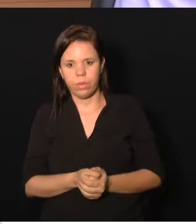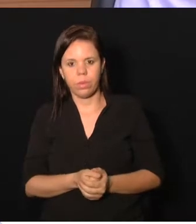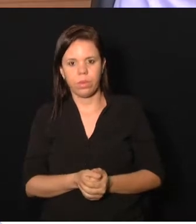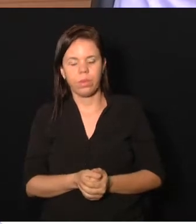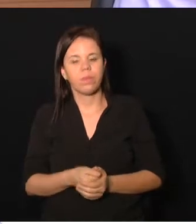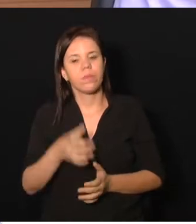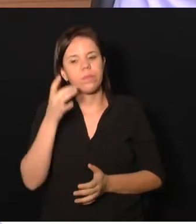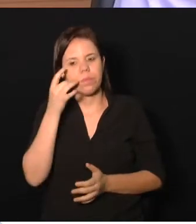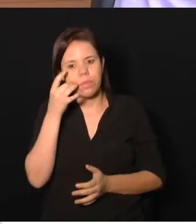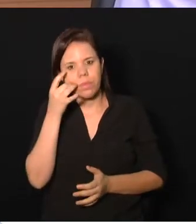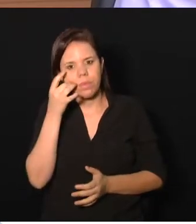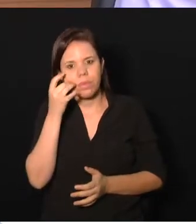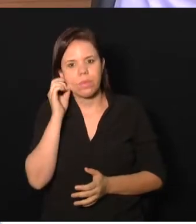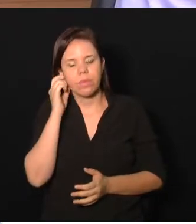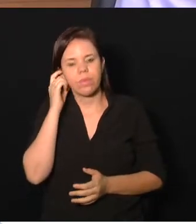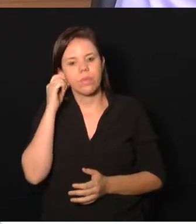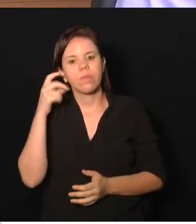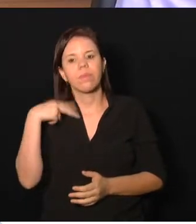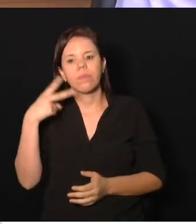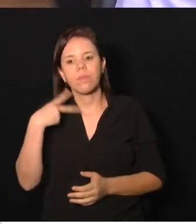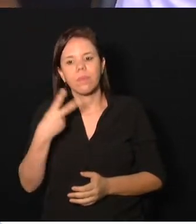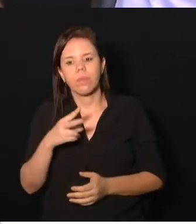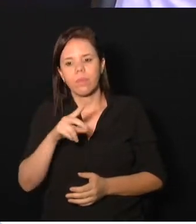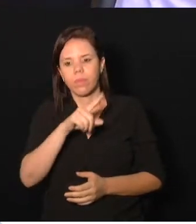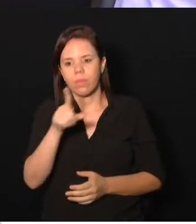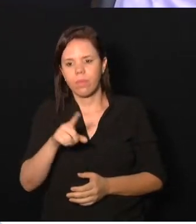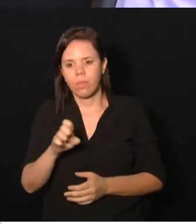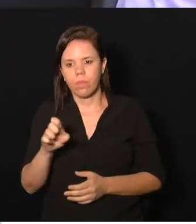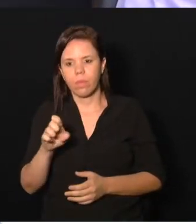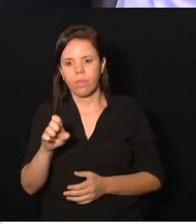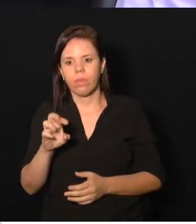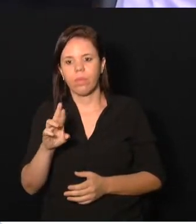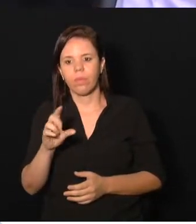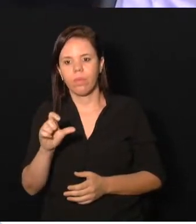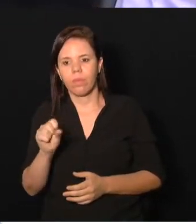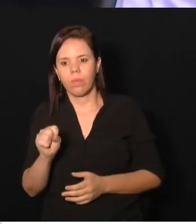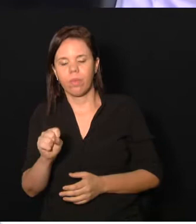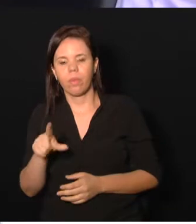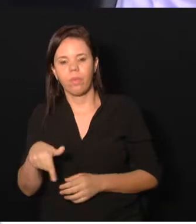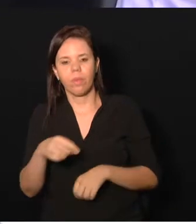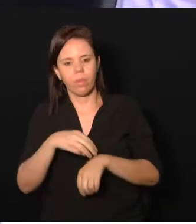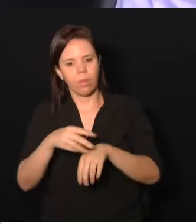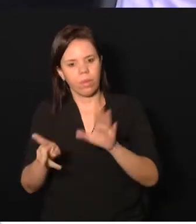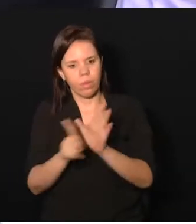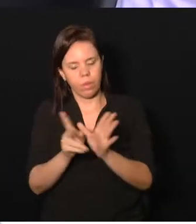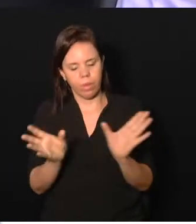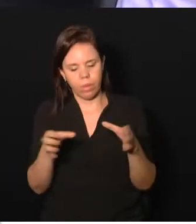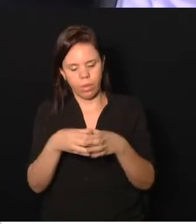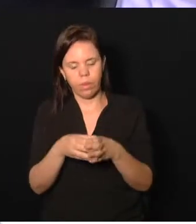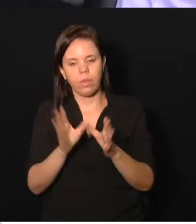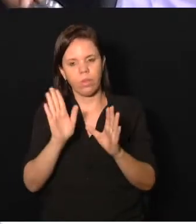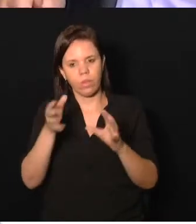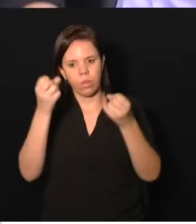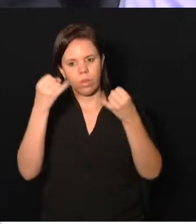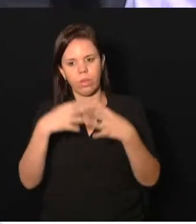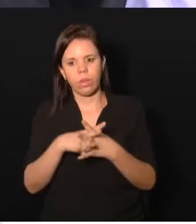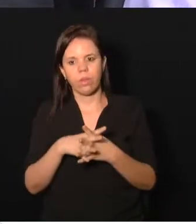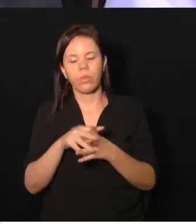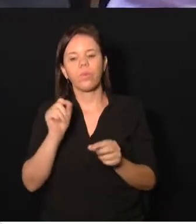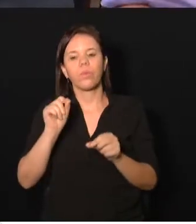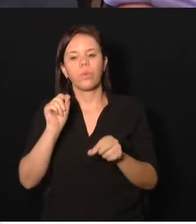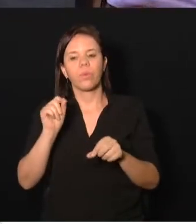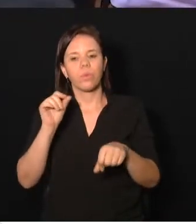com a presença do vereador José Carlos, membro dessa comissão, quero já justificar a